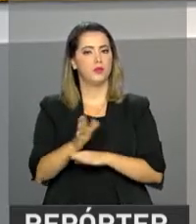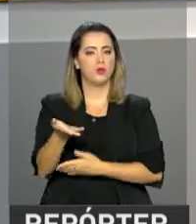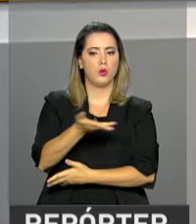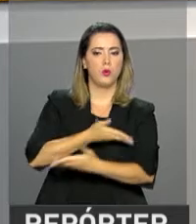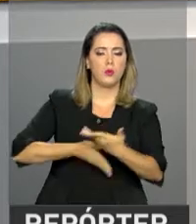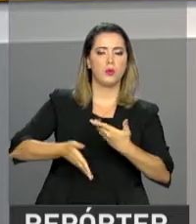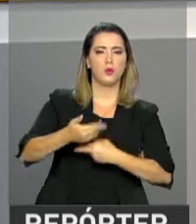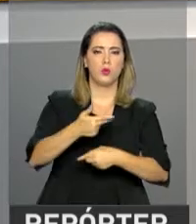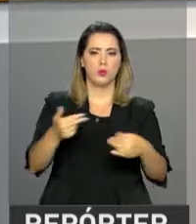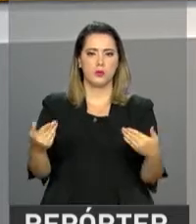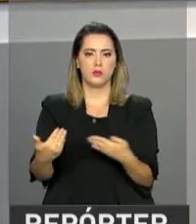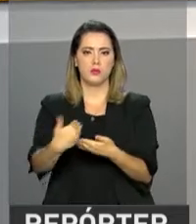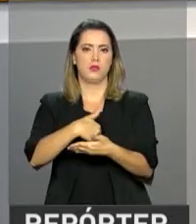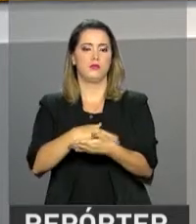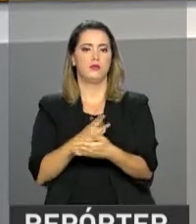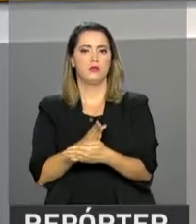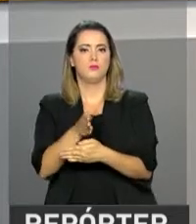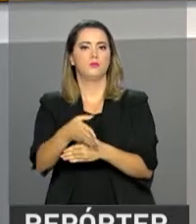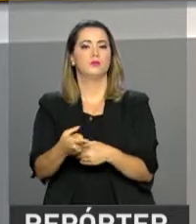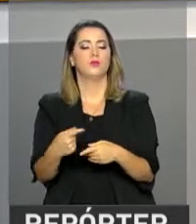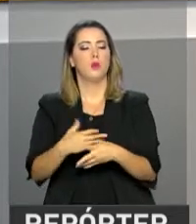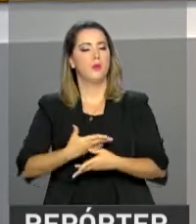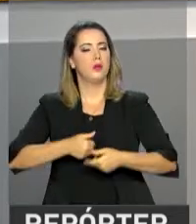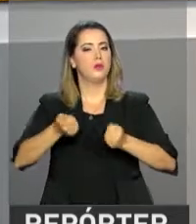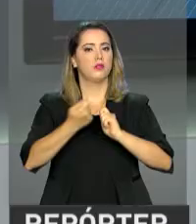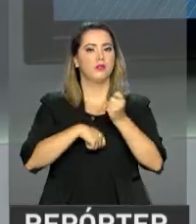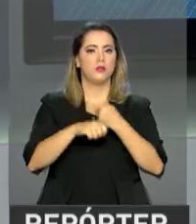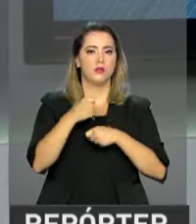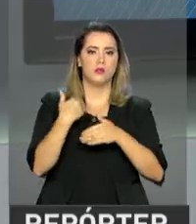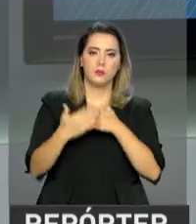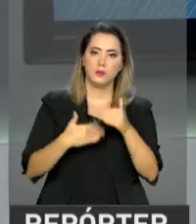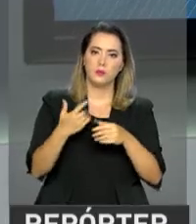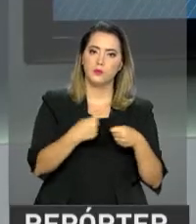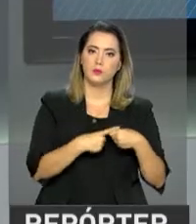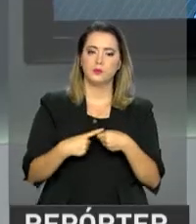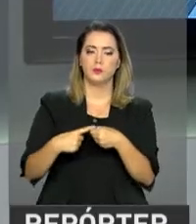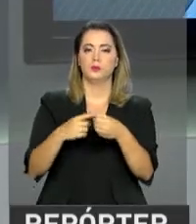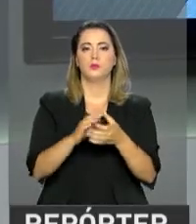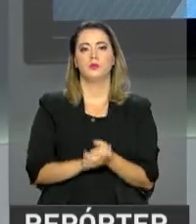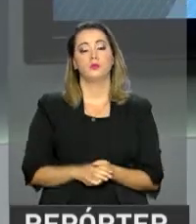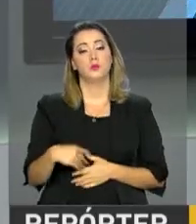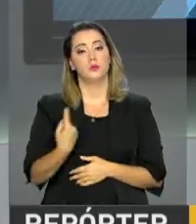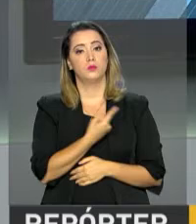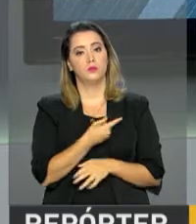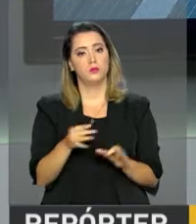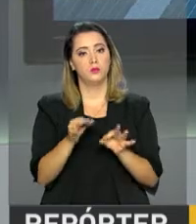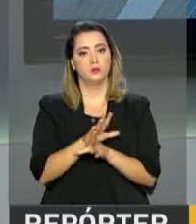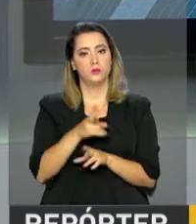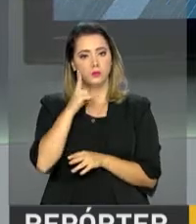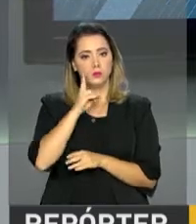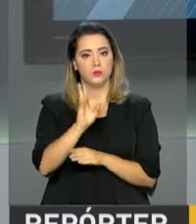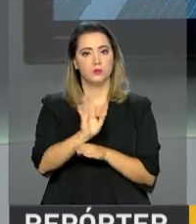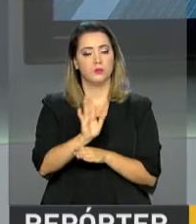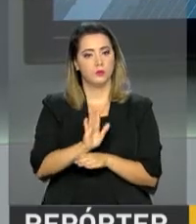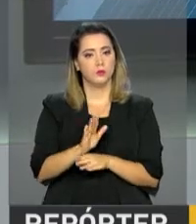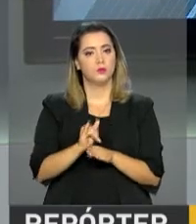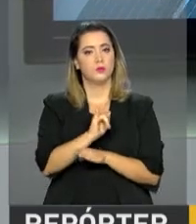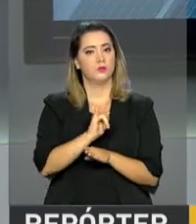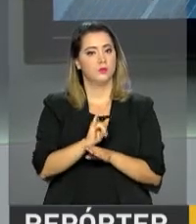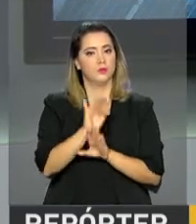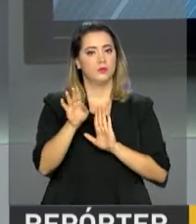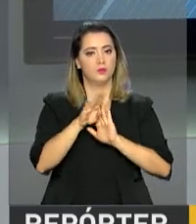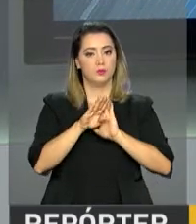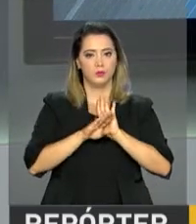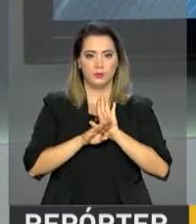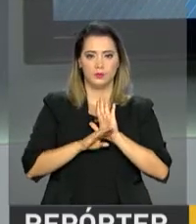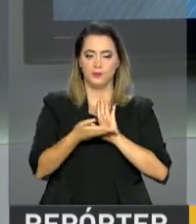fortalecendo a economia e do desenvolvimento regional nós ficamos por aqui você pode rever as reportagens no youtube e